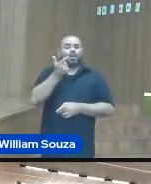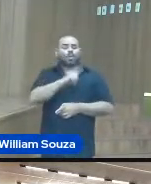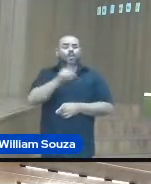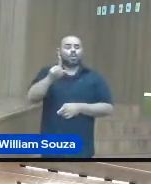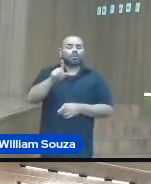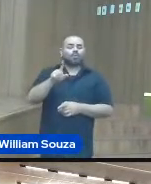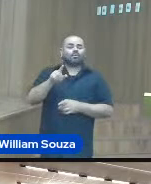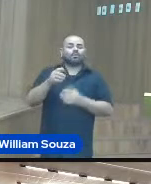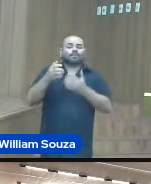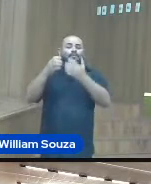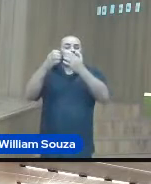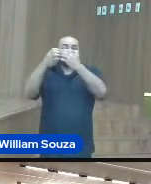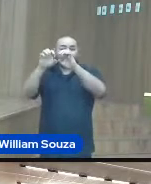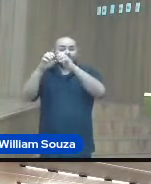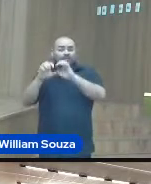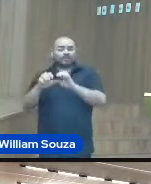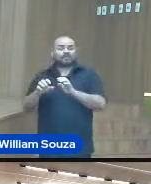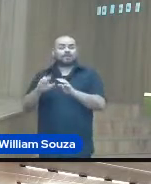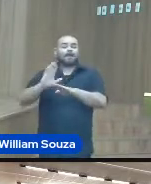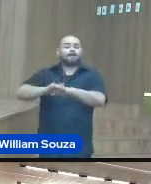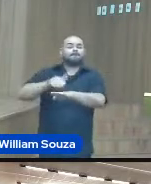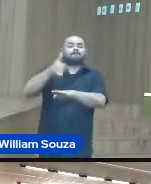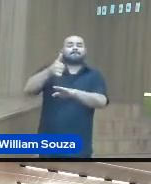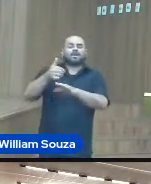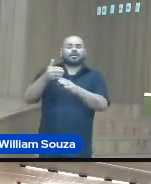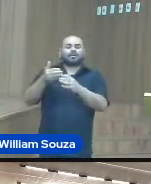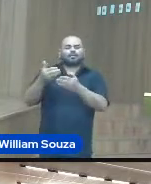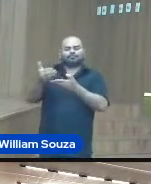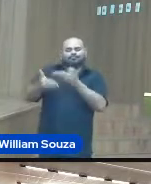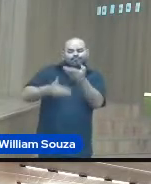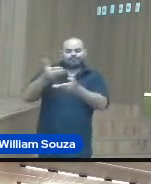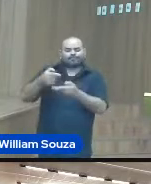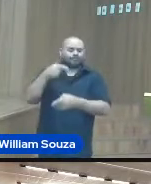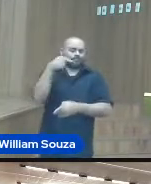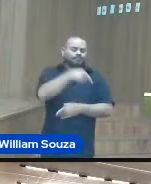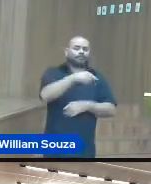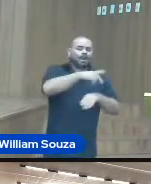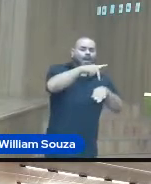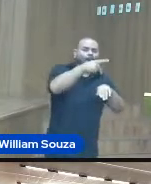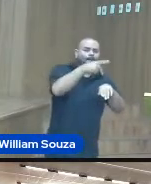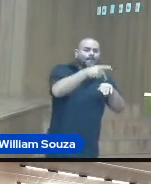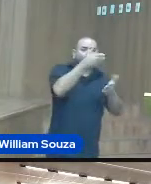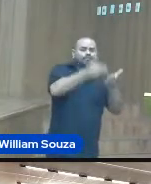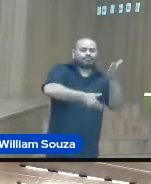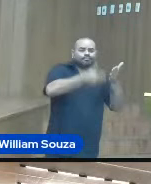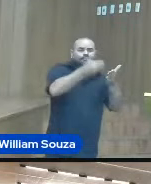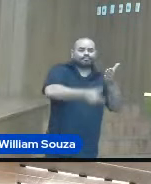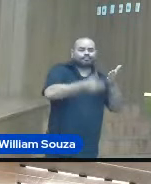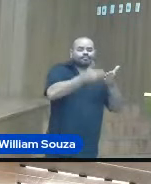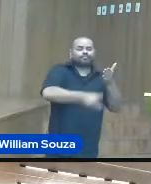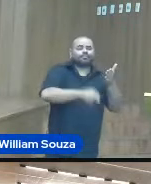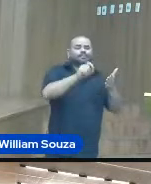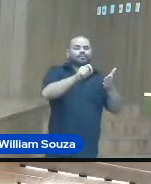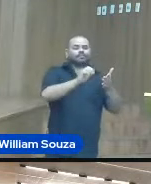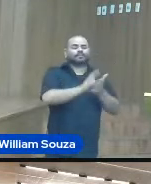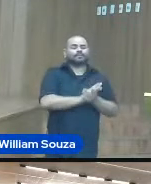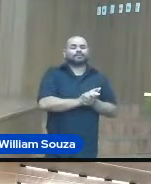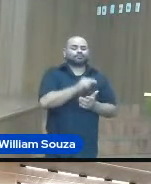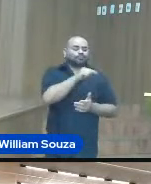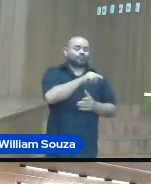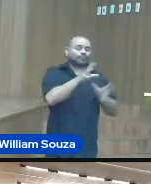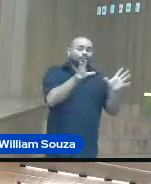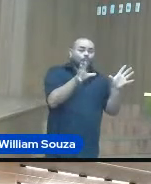melhor de negociação. Agora, nos países derrotados, as classes dominantes,